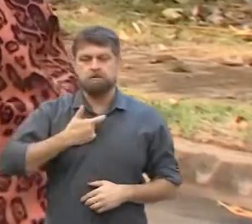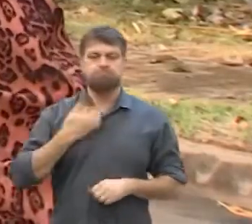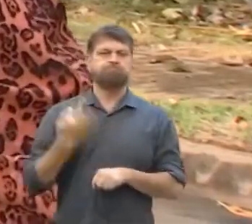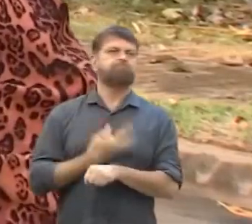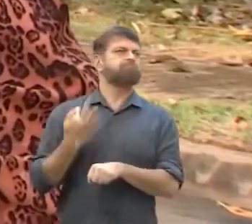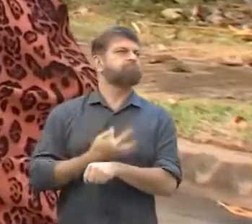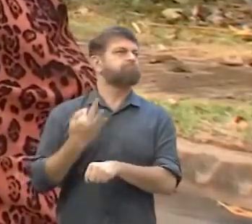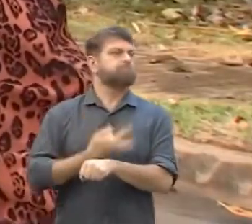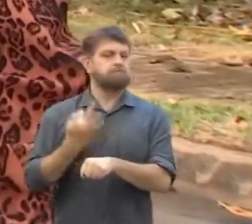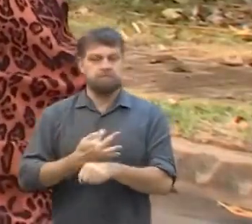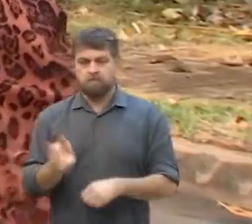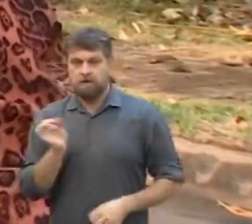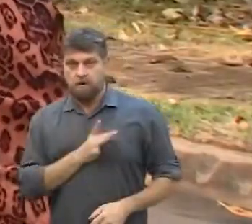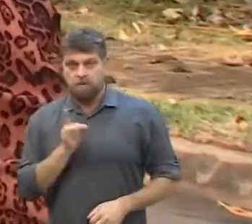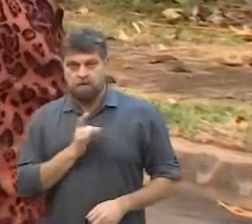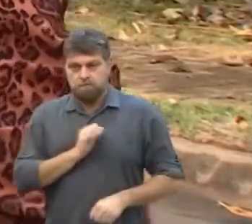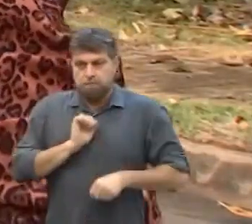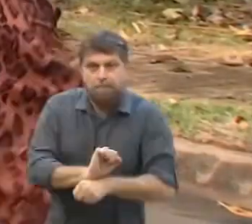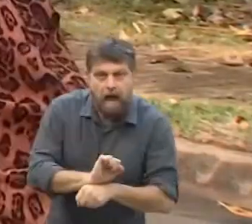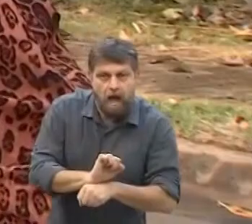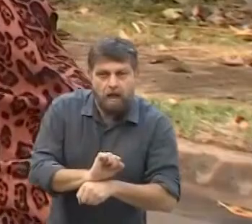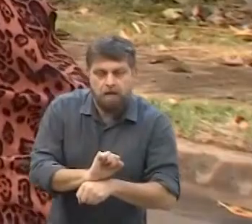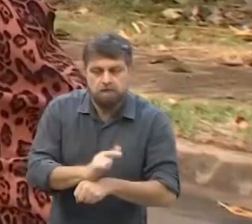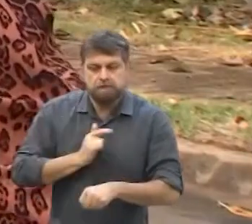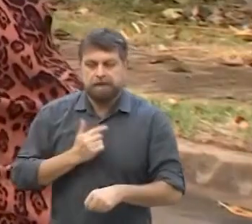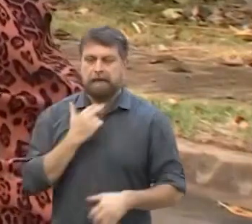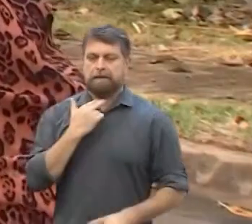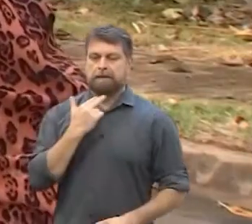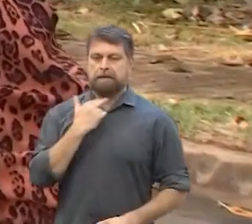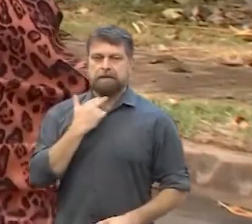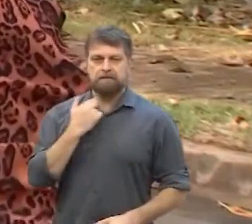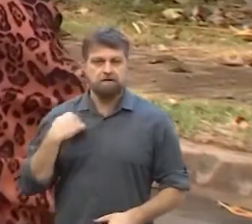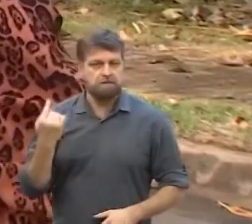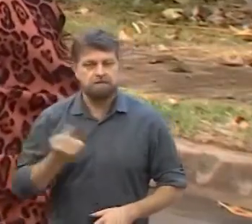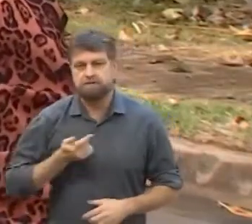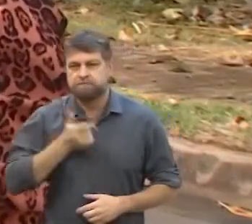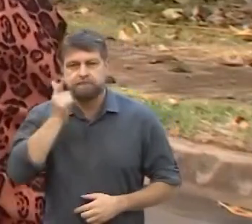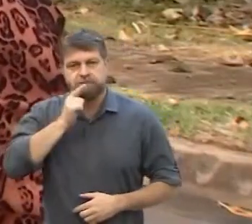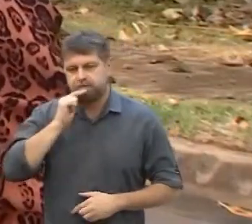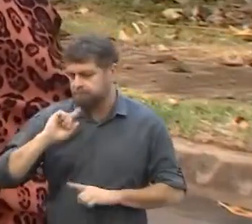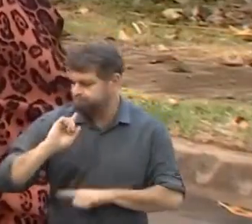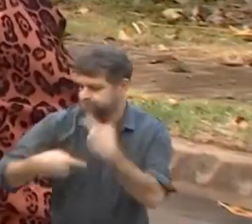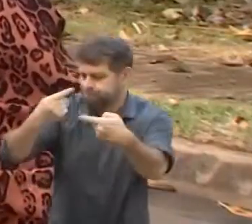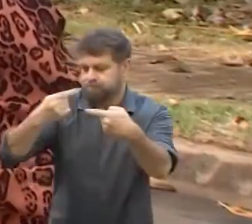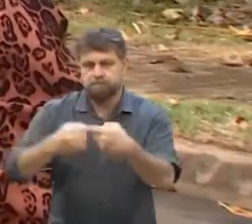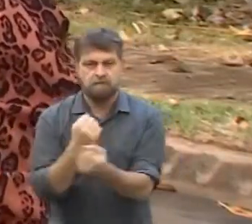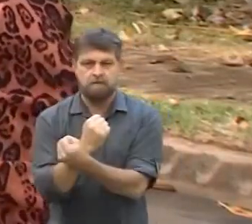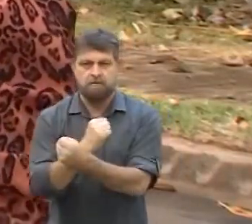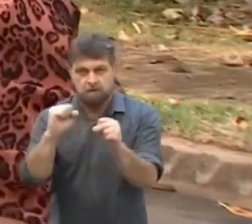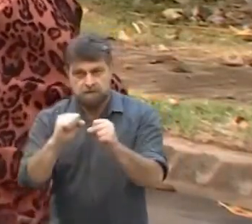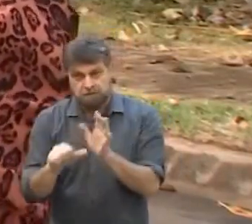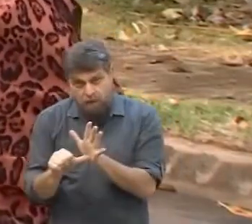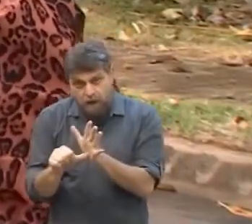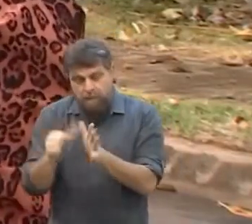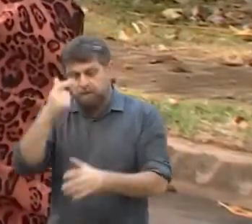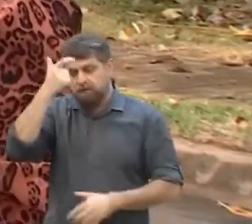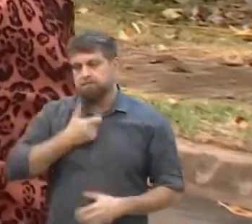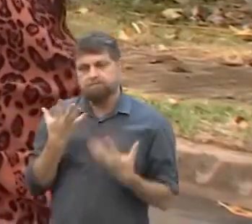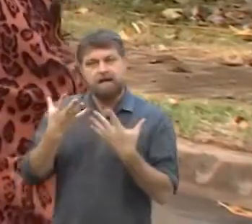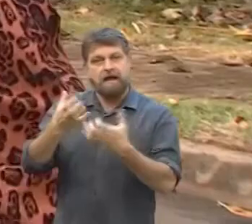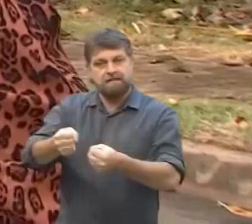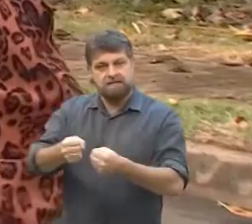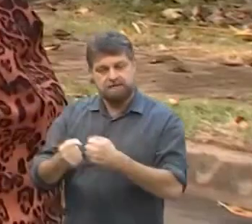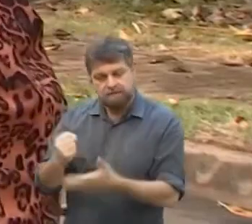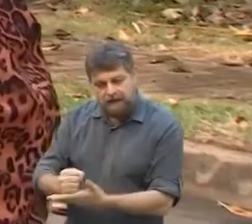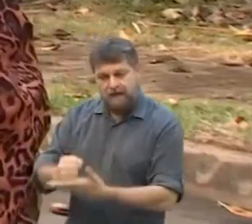ficar ali, que o medo paralisar, né? A gente realmente não vai avançar, né? Eu acho que o primeiro passo